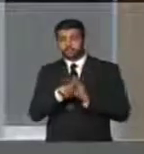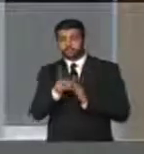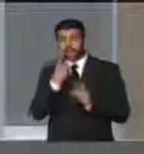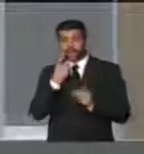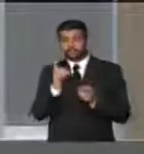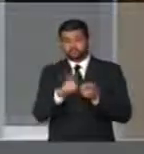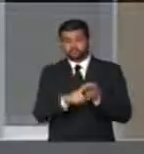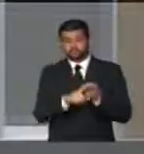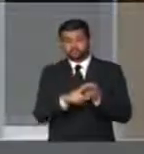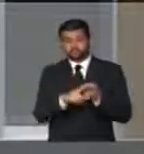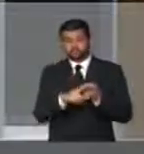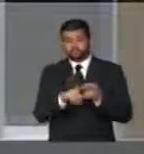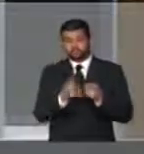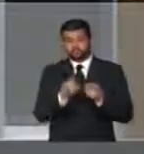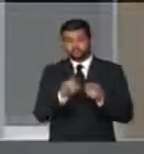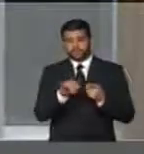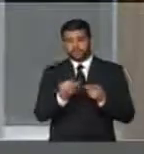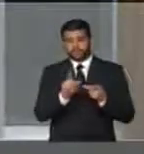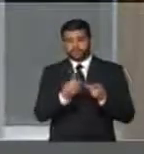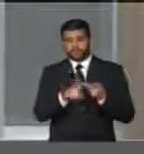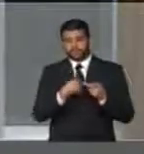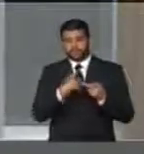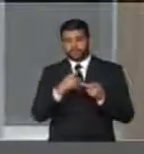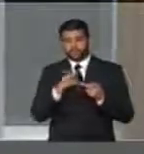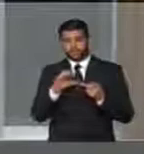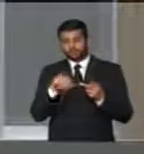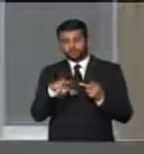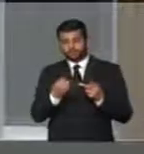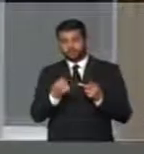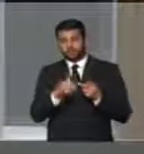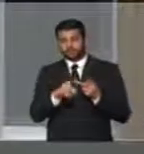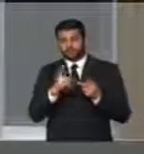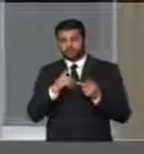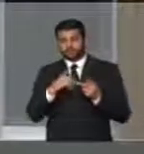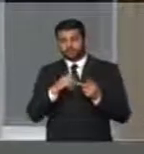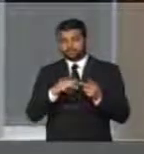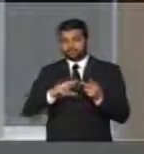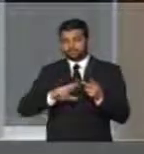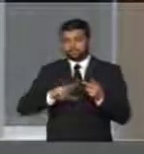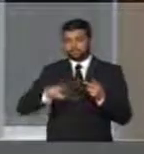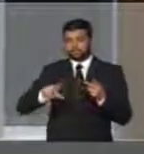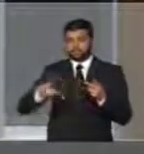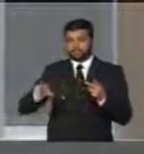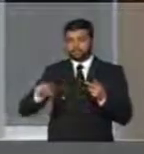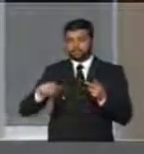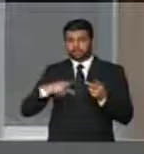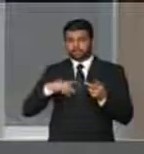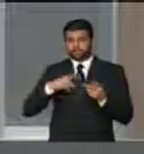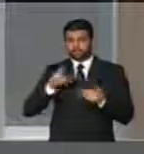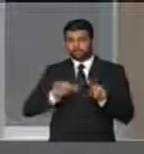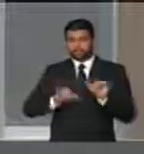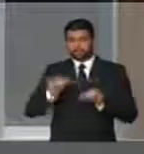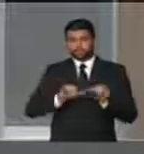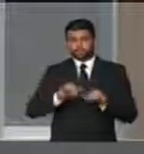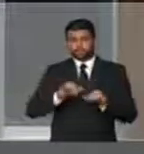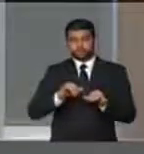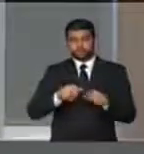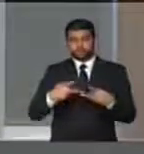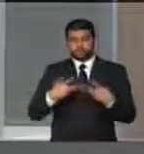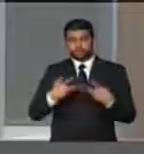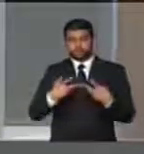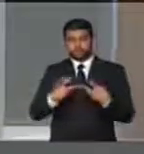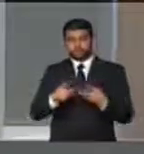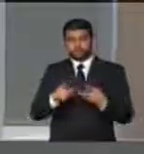tem cádmio, que tem cromo, que tem vários outros produtos